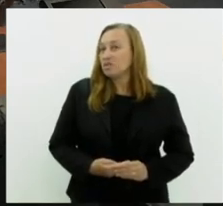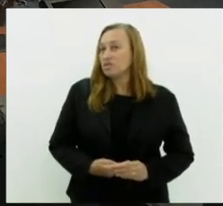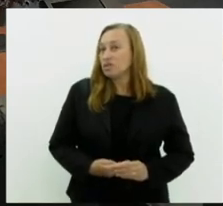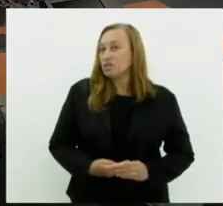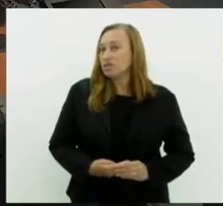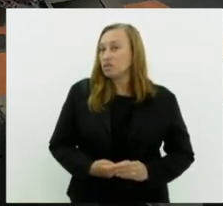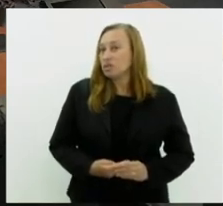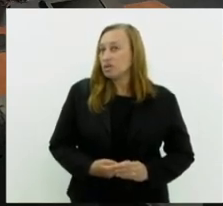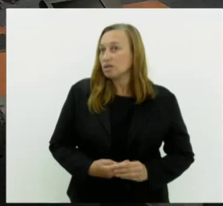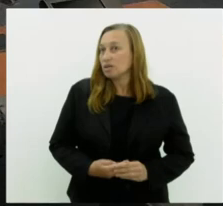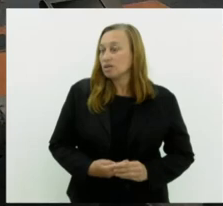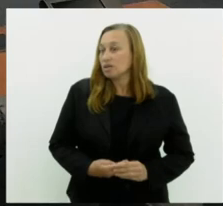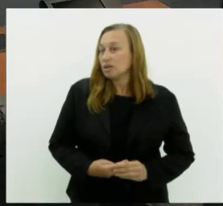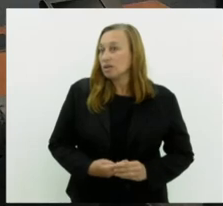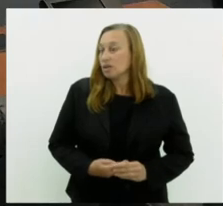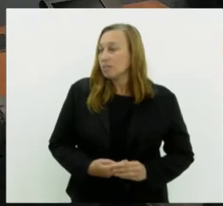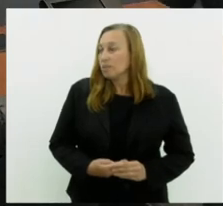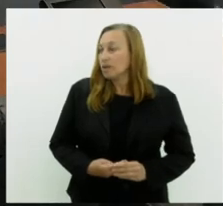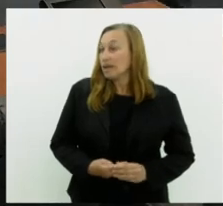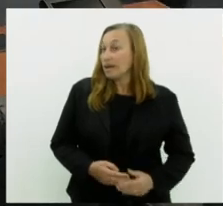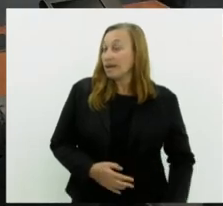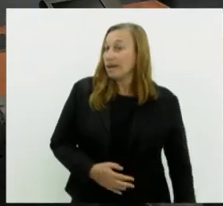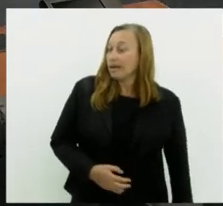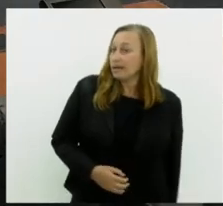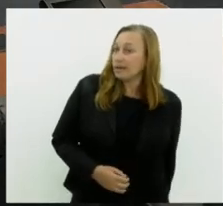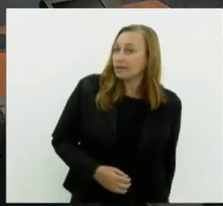Vou falar com ele,